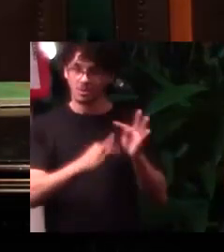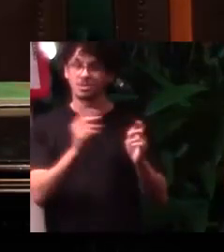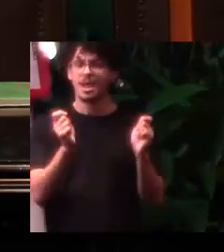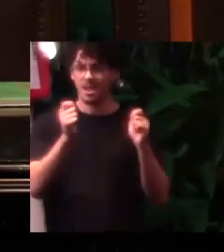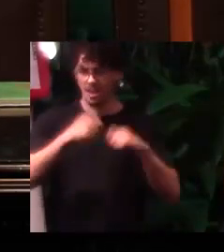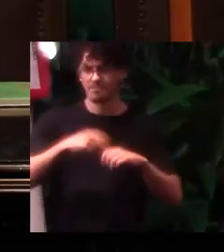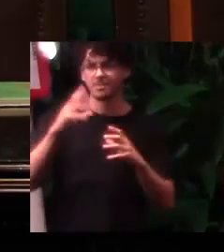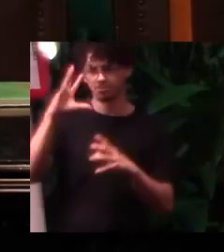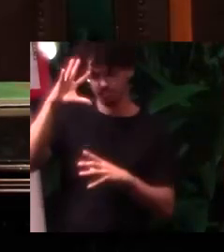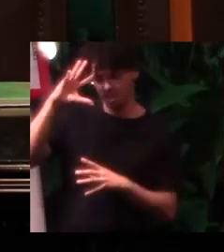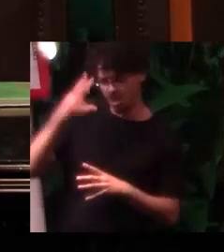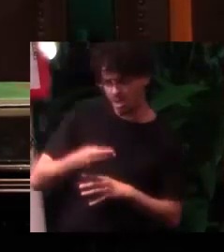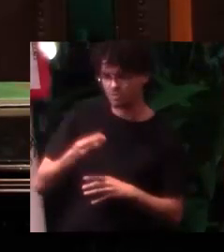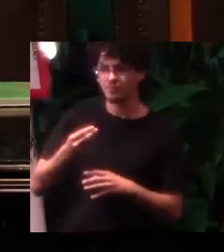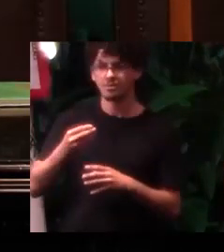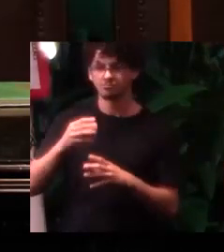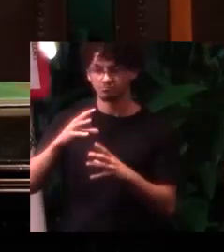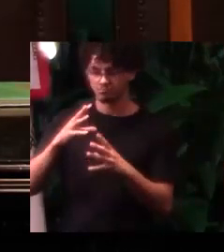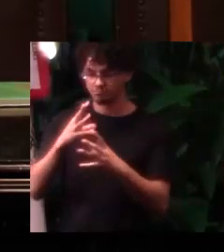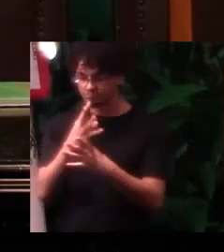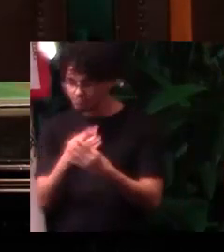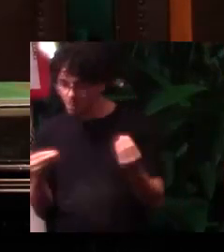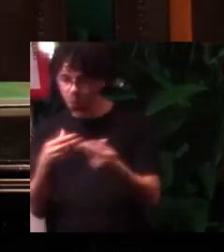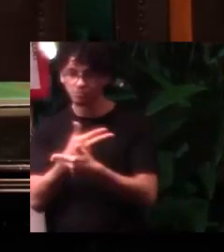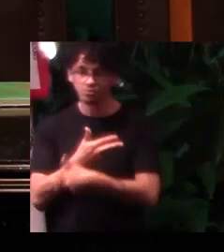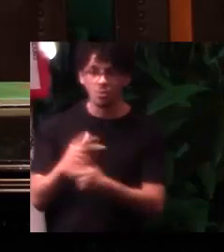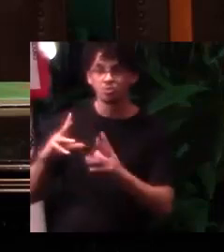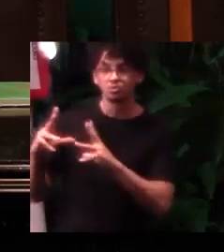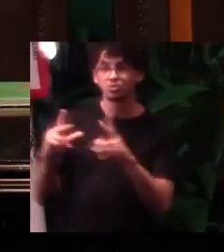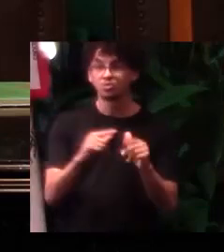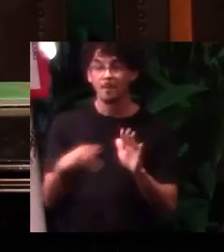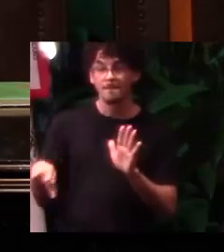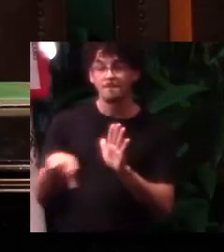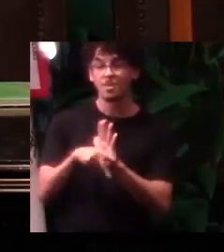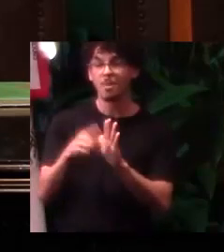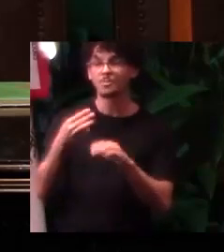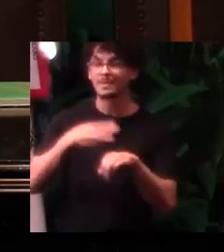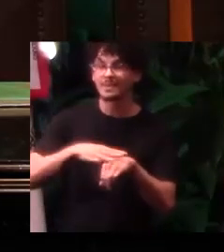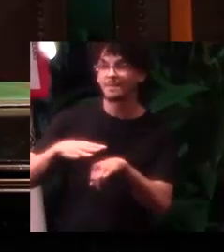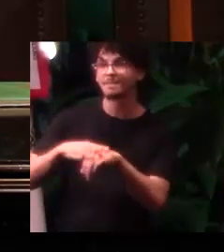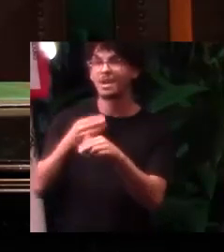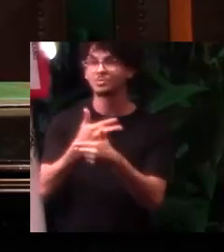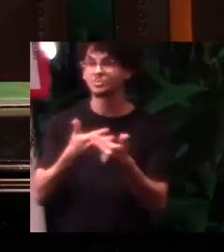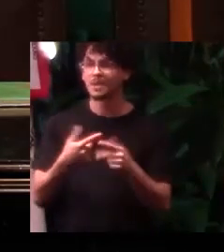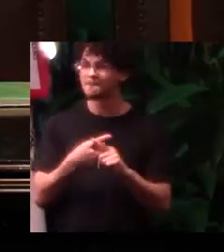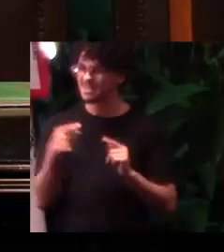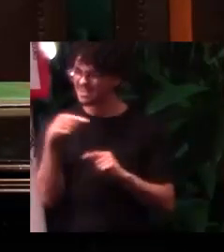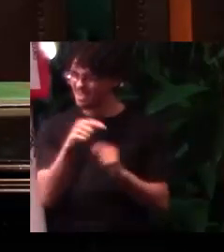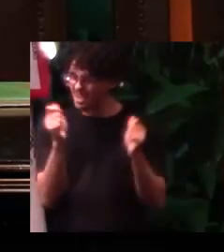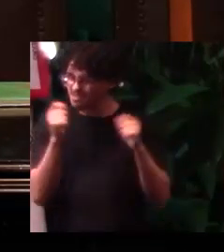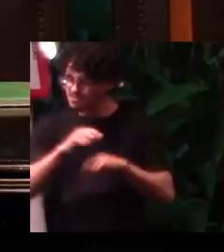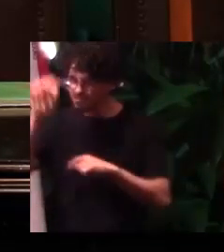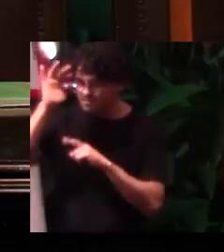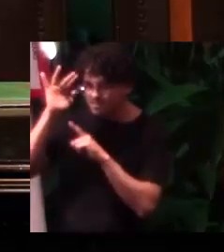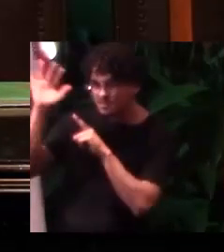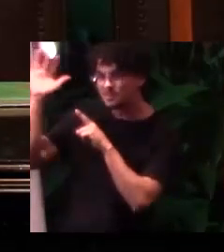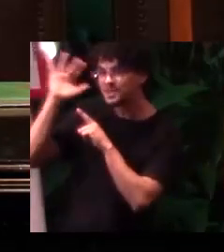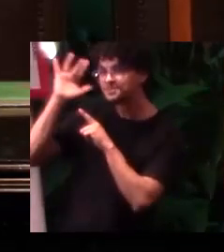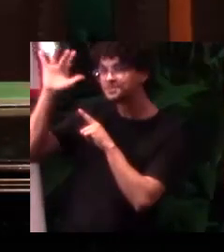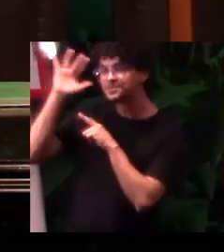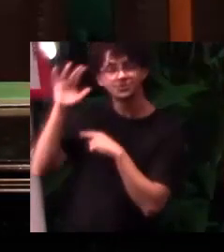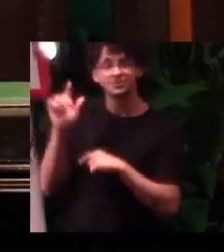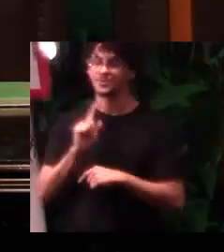quantitativas, de ordem lógico-matemática, mas imaginar ainda não temos. Não é?